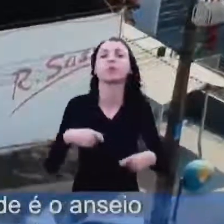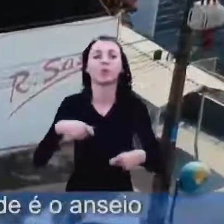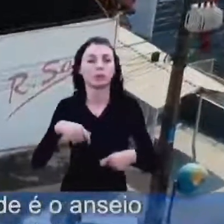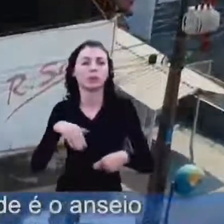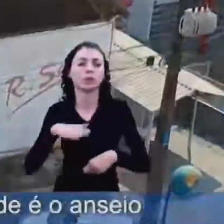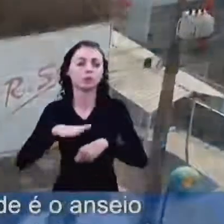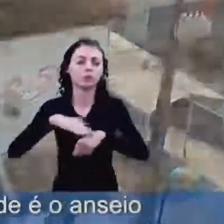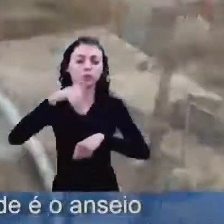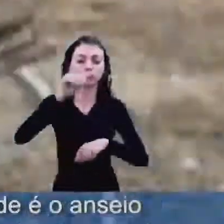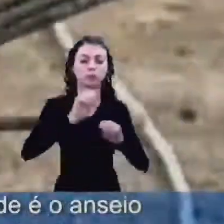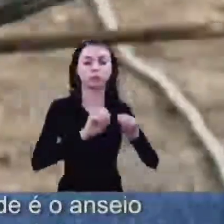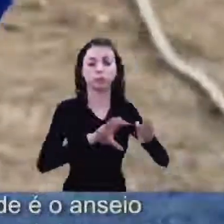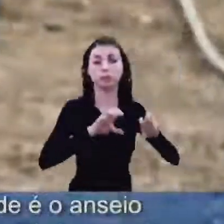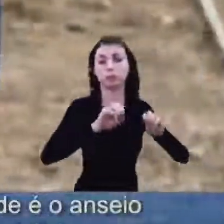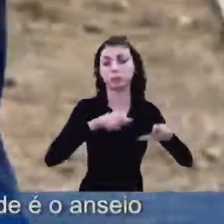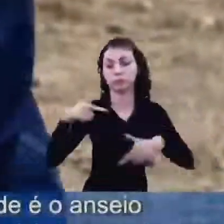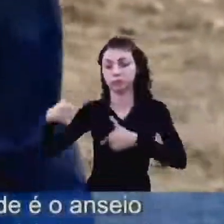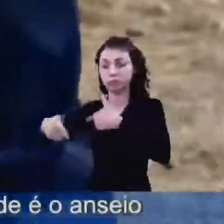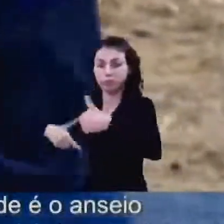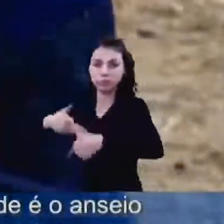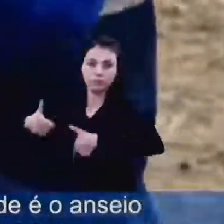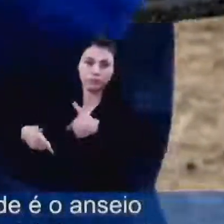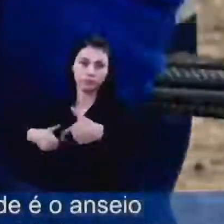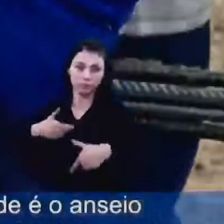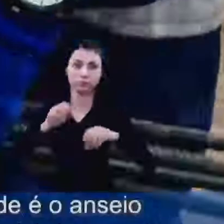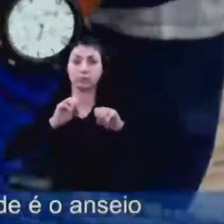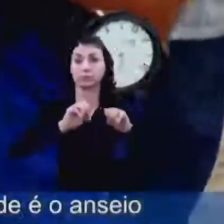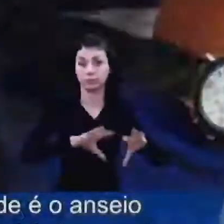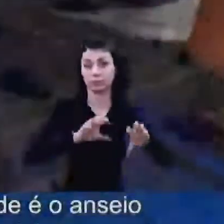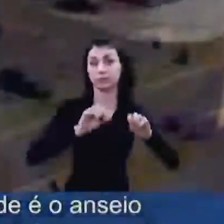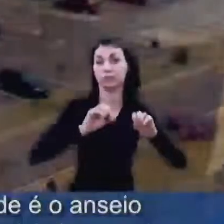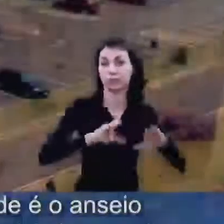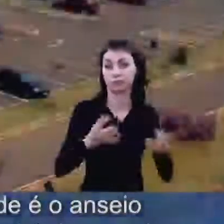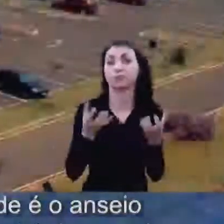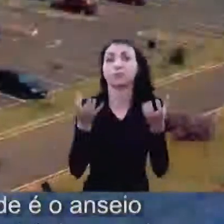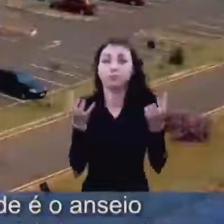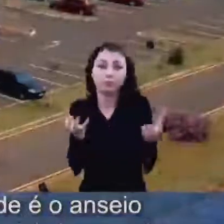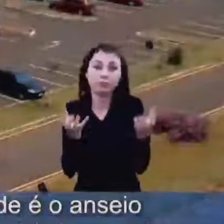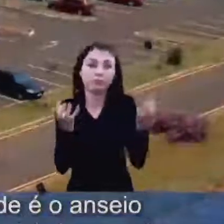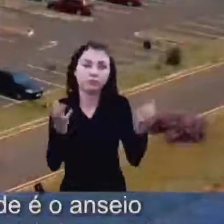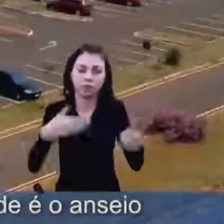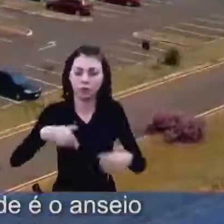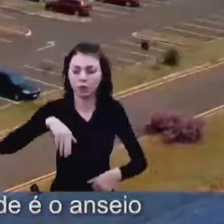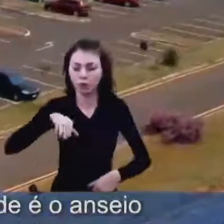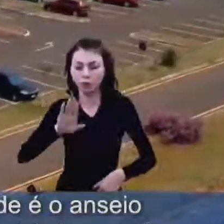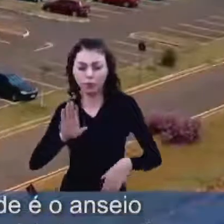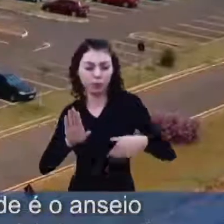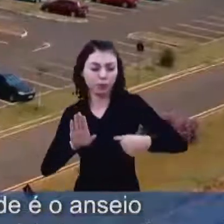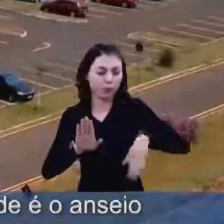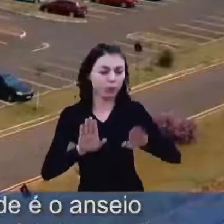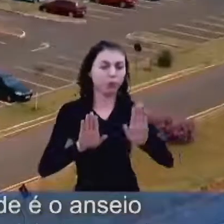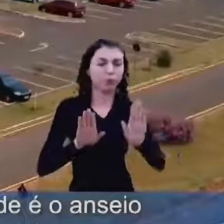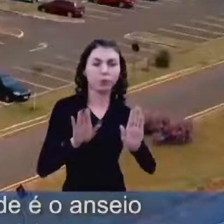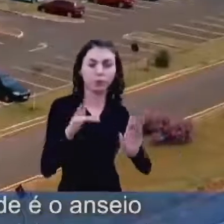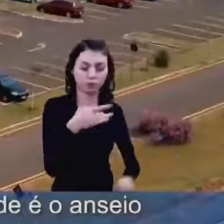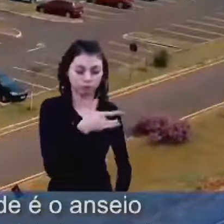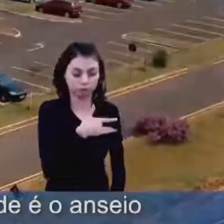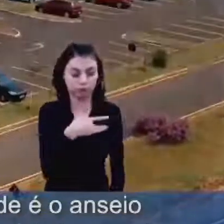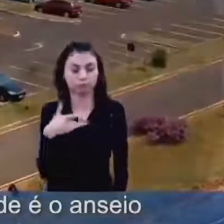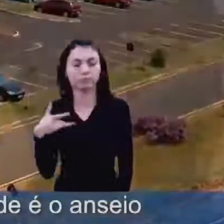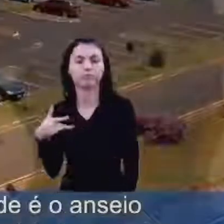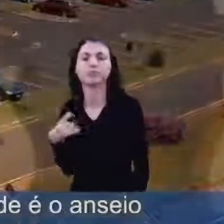Mais educação e mais emprego a gente quer. Muito mais saúde é o anseio em